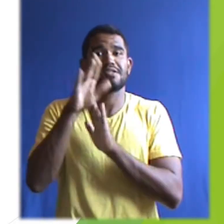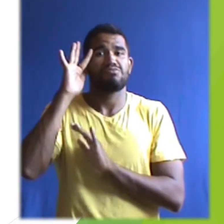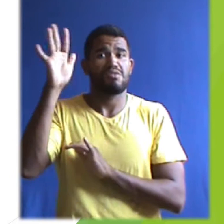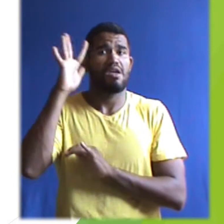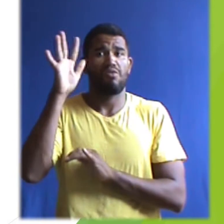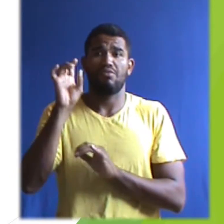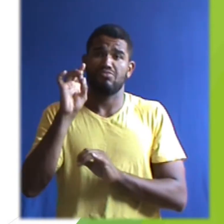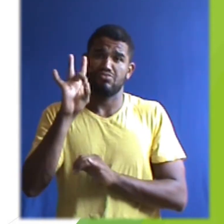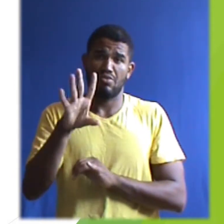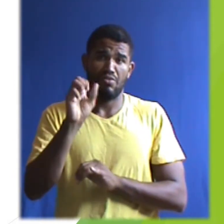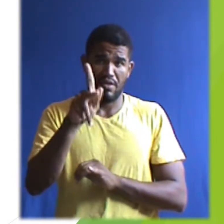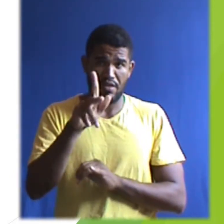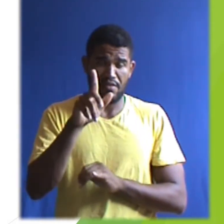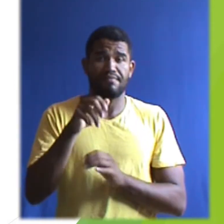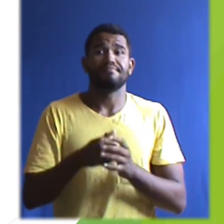discutiremos.